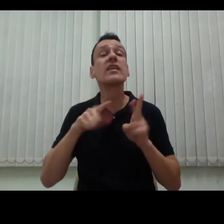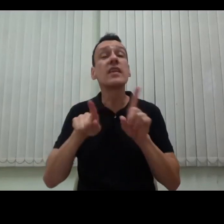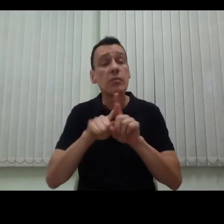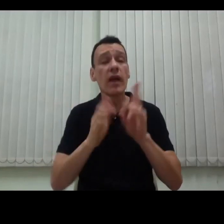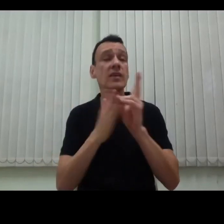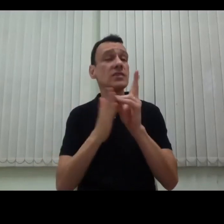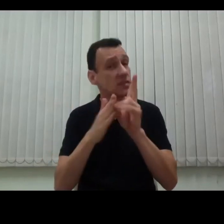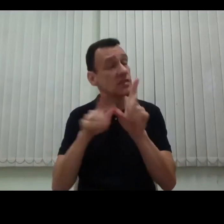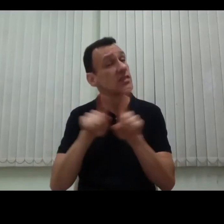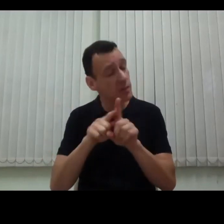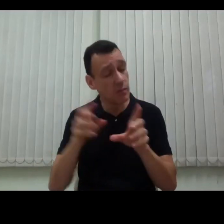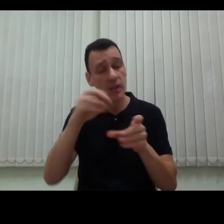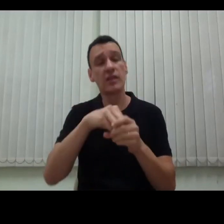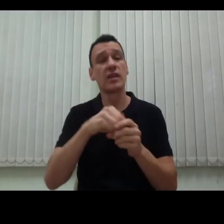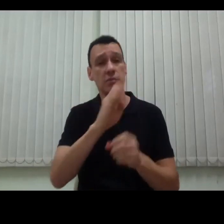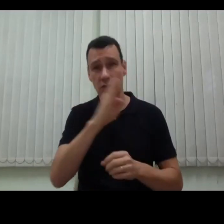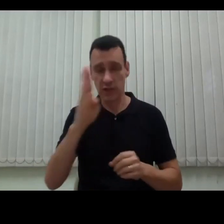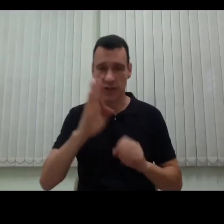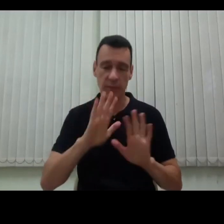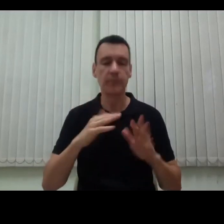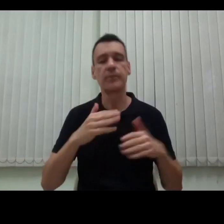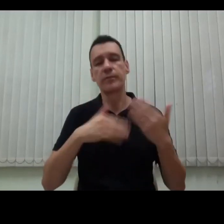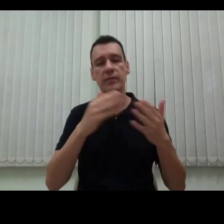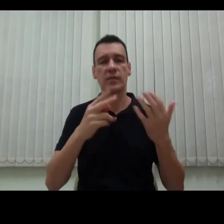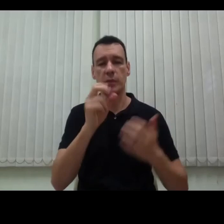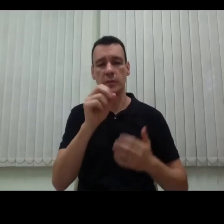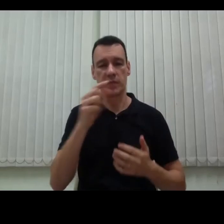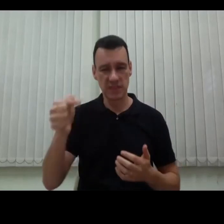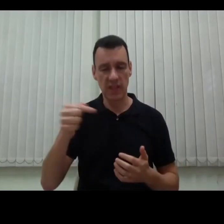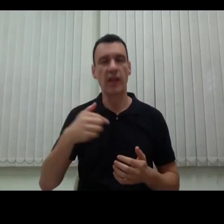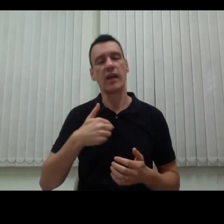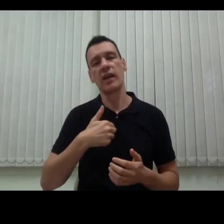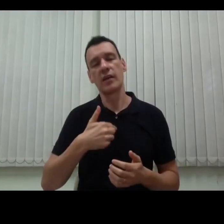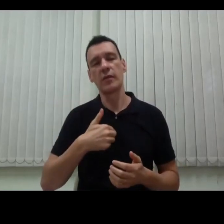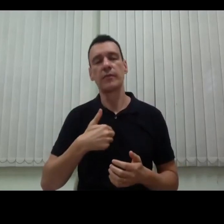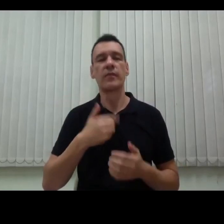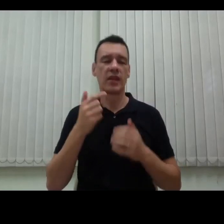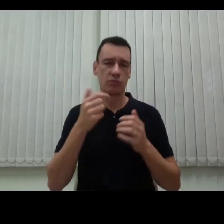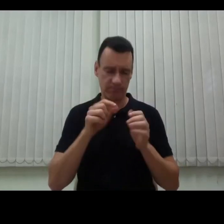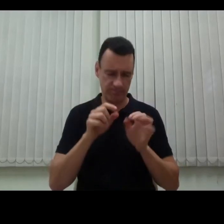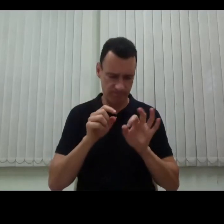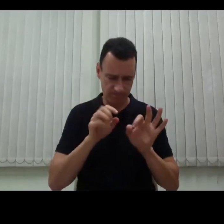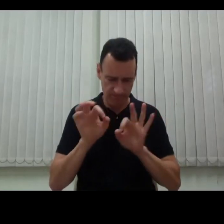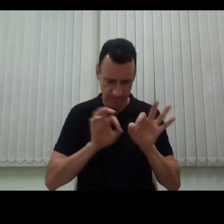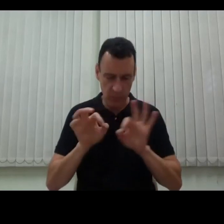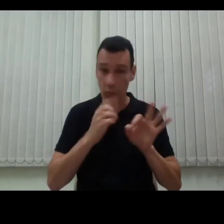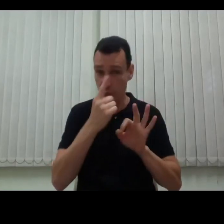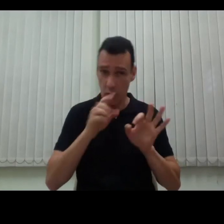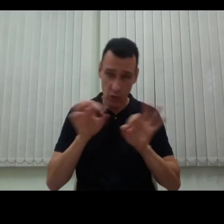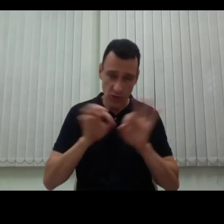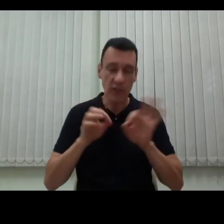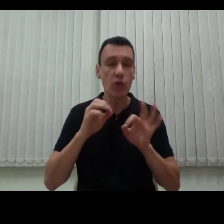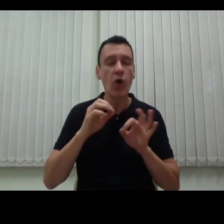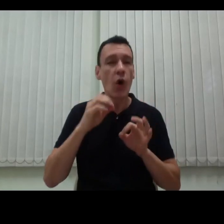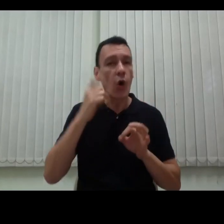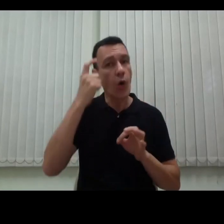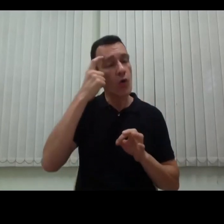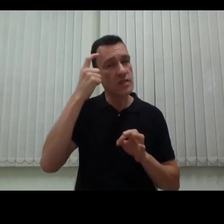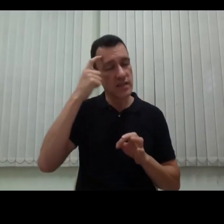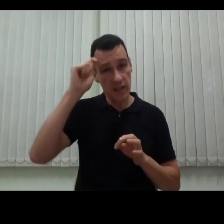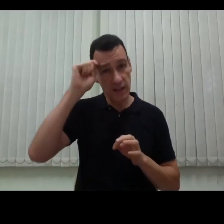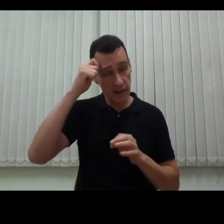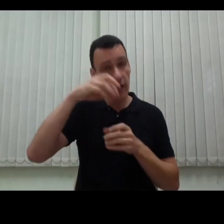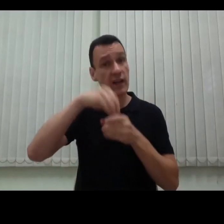2007, eu desenvolvi um projeto chamado Consciência Negra, Projeto Consciência Negra na Biblioteca, que